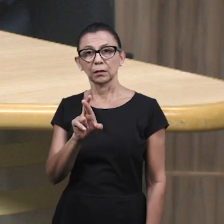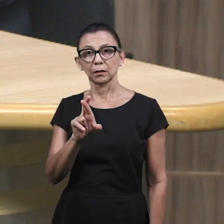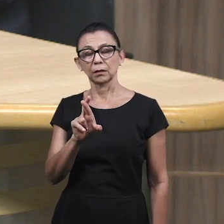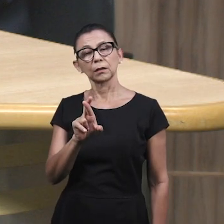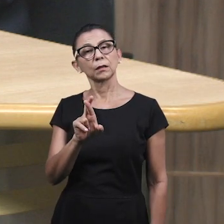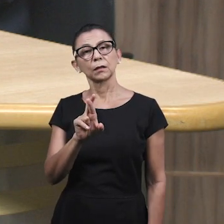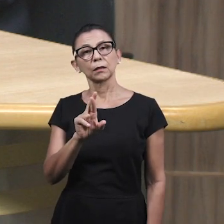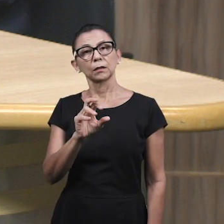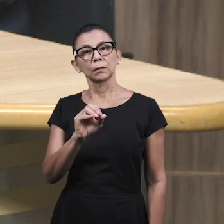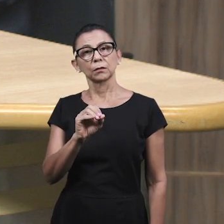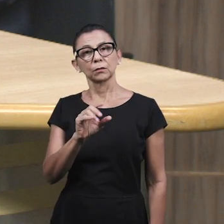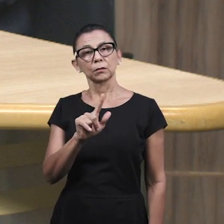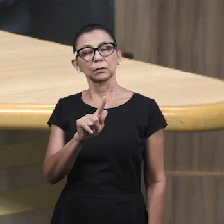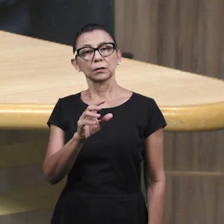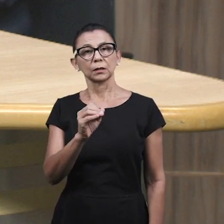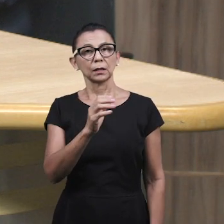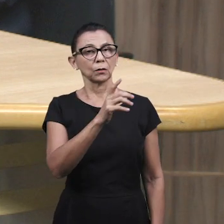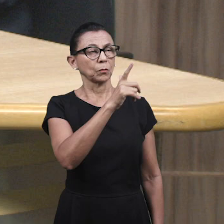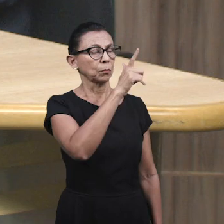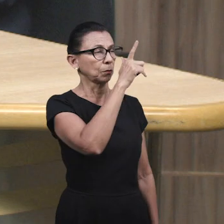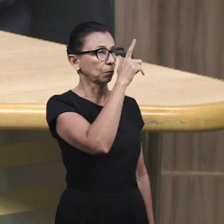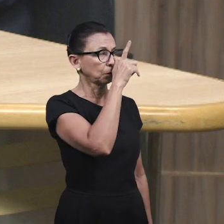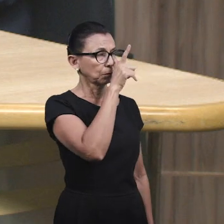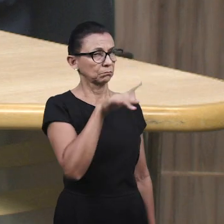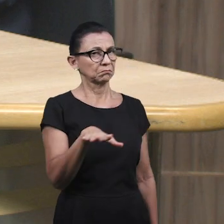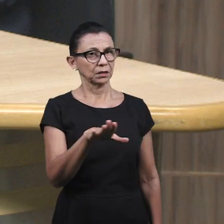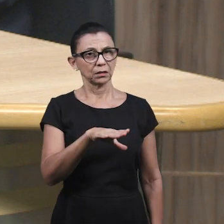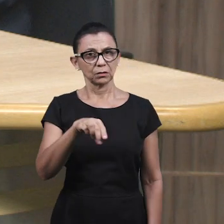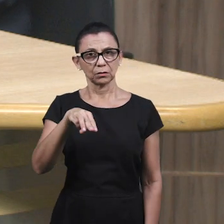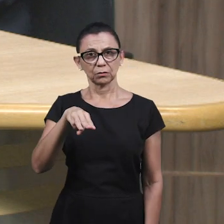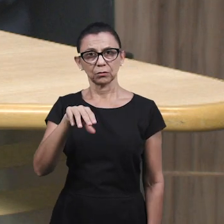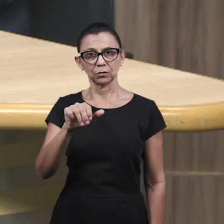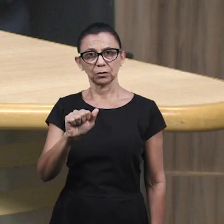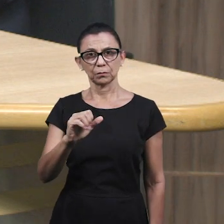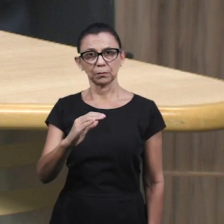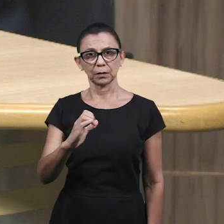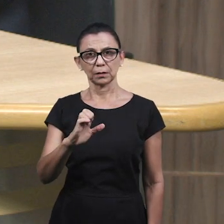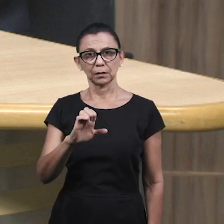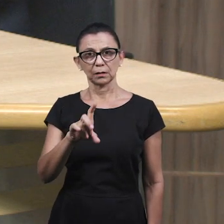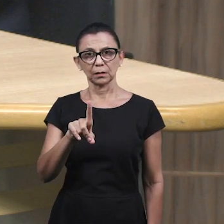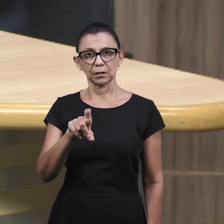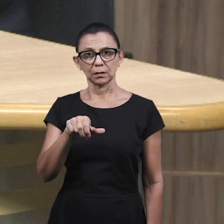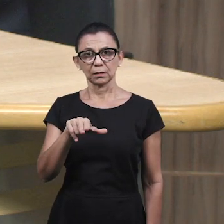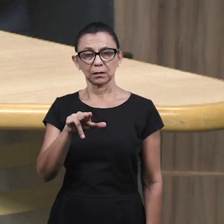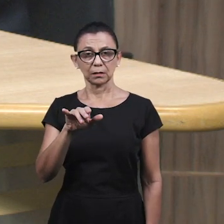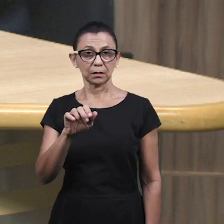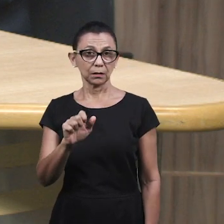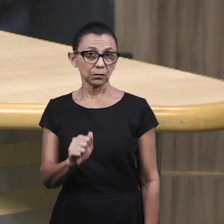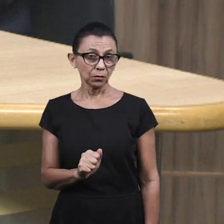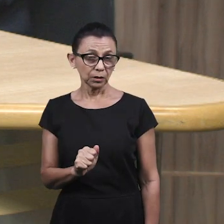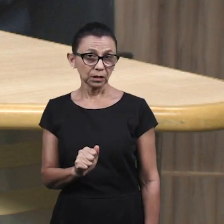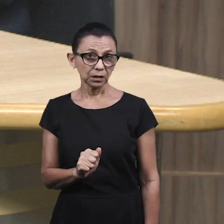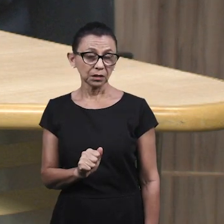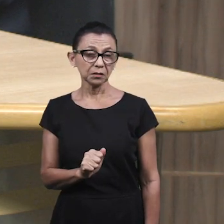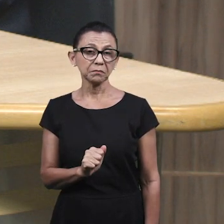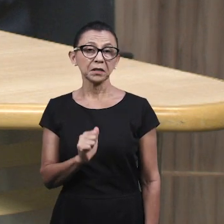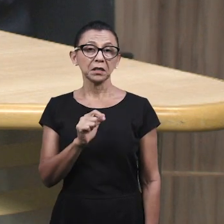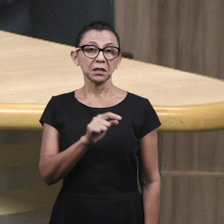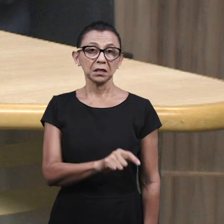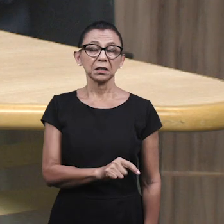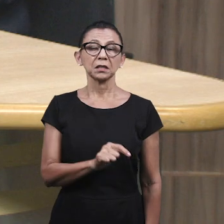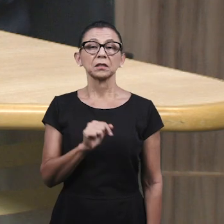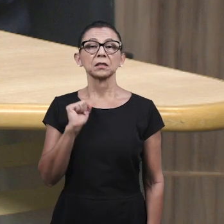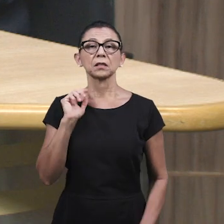entendeu? Os romanos eram os grandes líderes militares, os grandes exércitos, os grandes